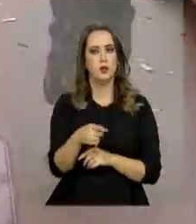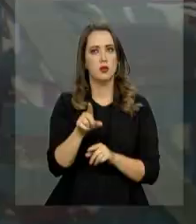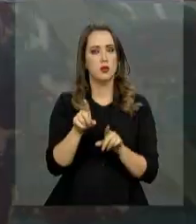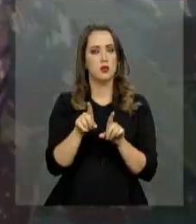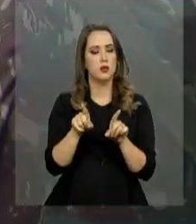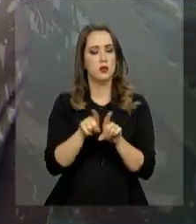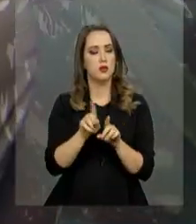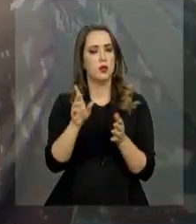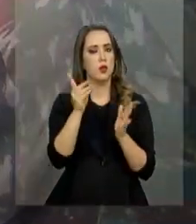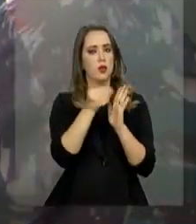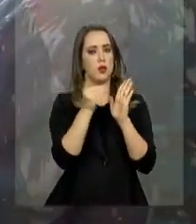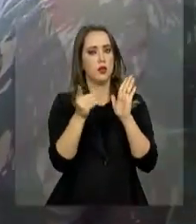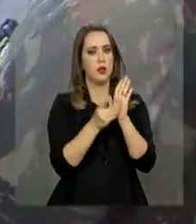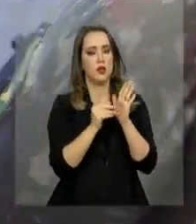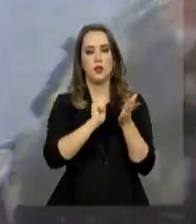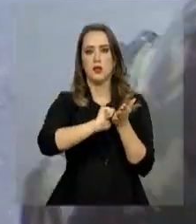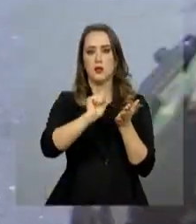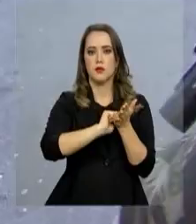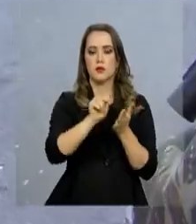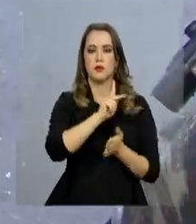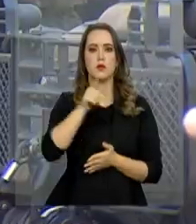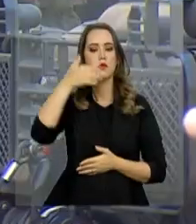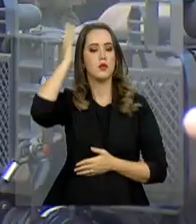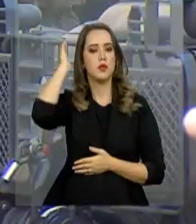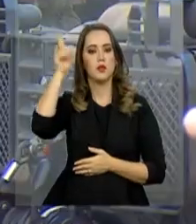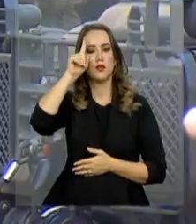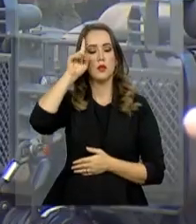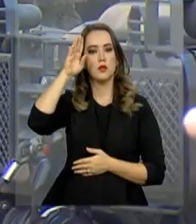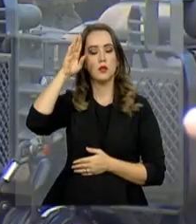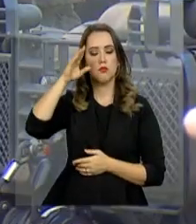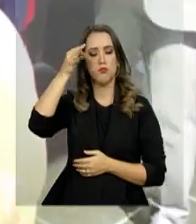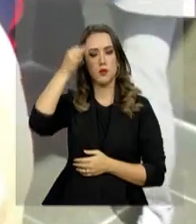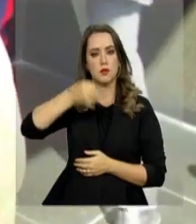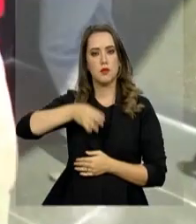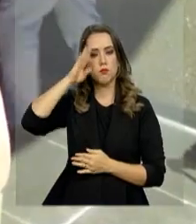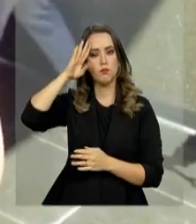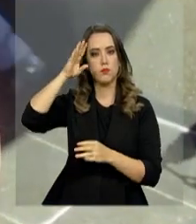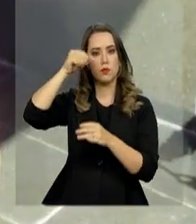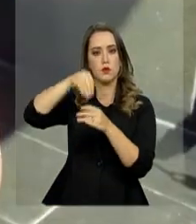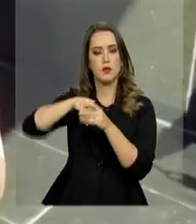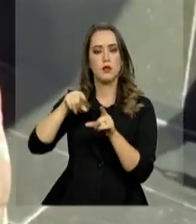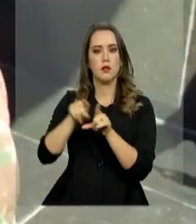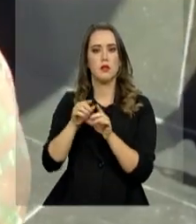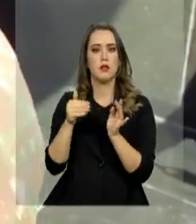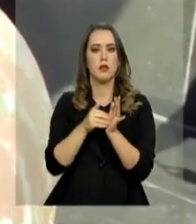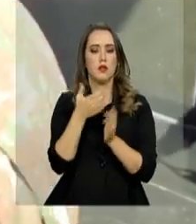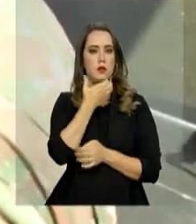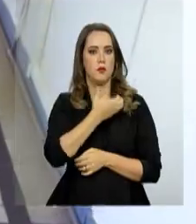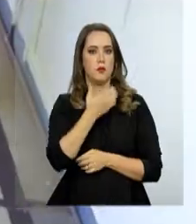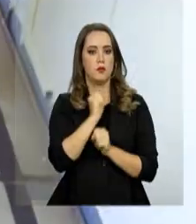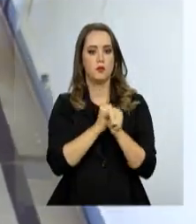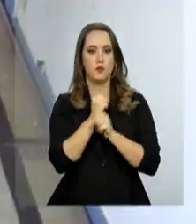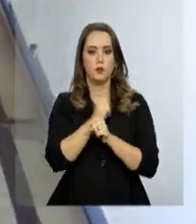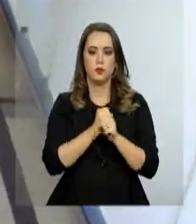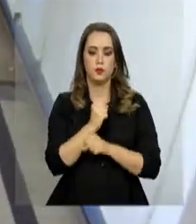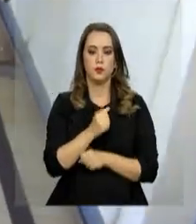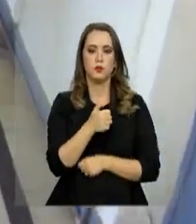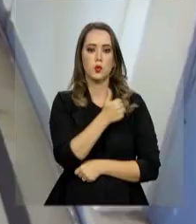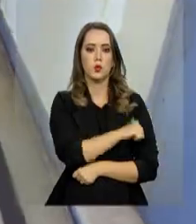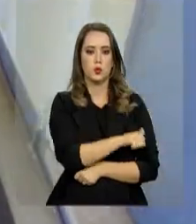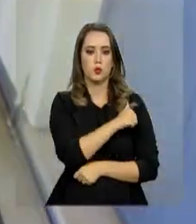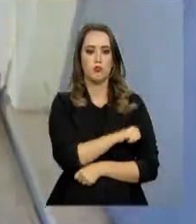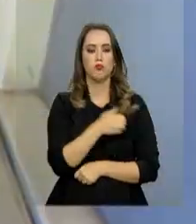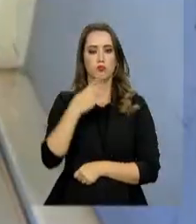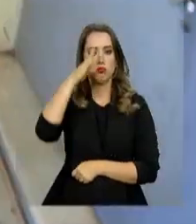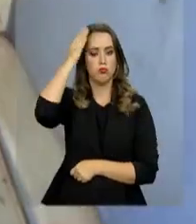Michel Temer no começo do ano garante a intervenção até dezembro desse ano. E o presidente Temer veio ao Rio para conhecer